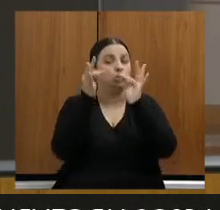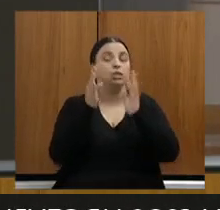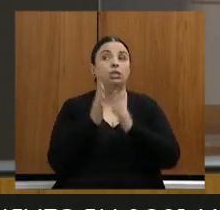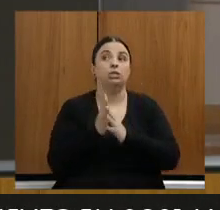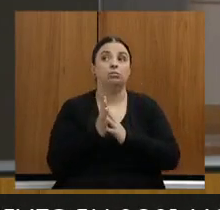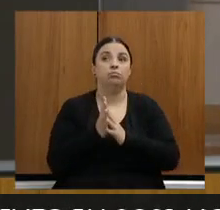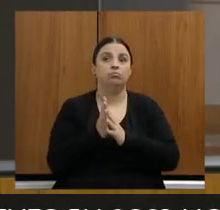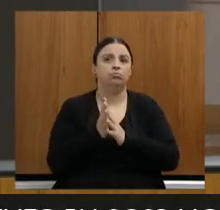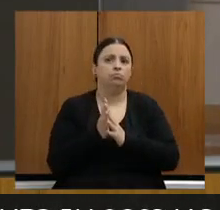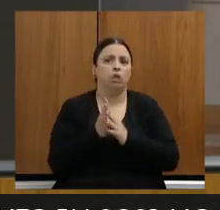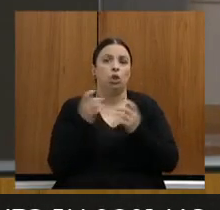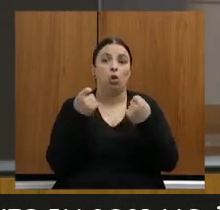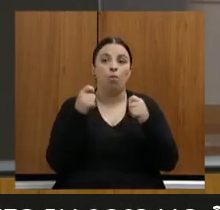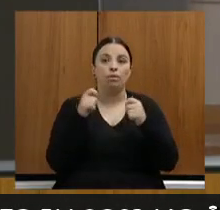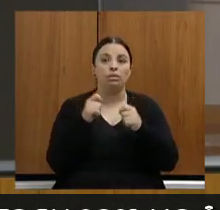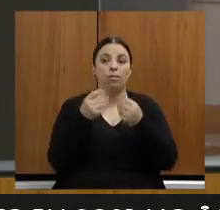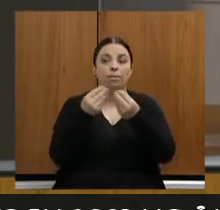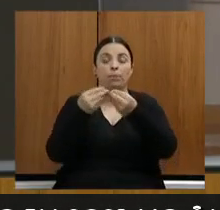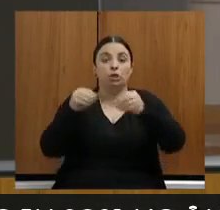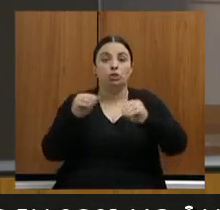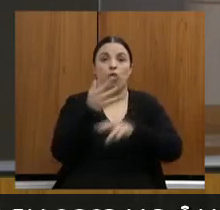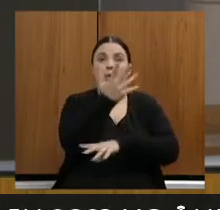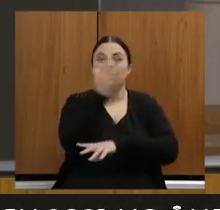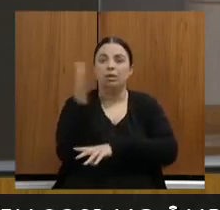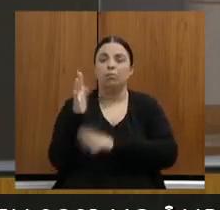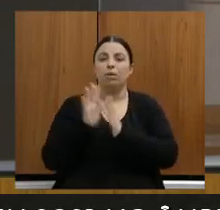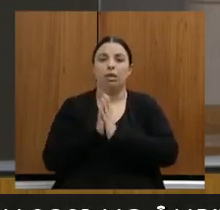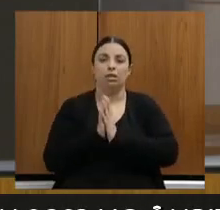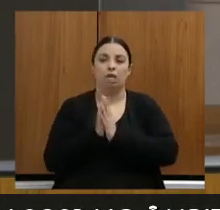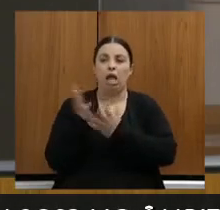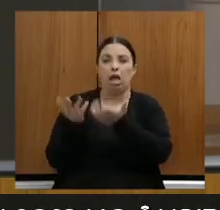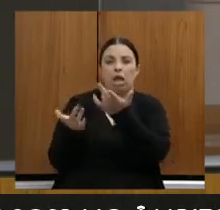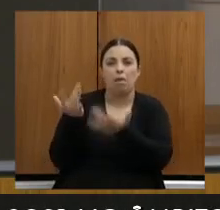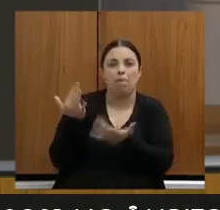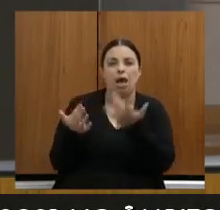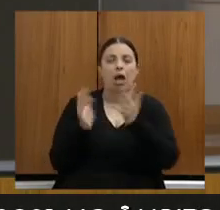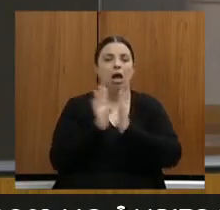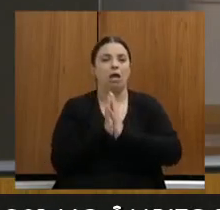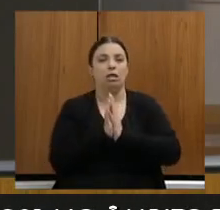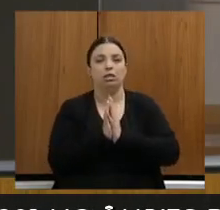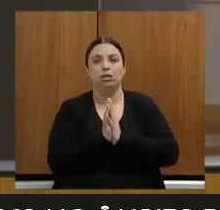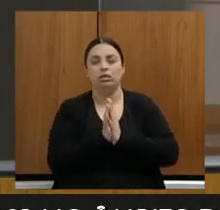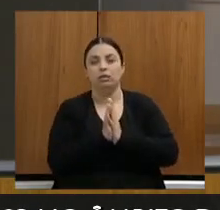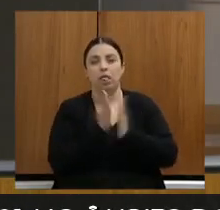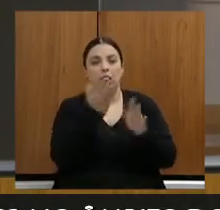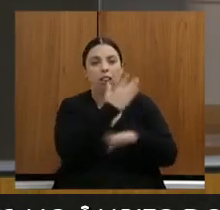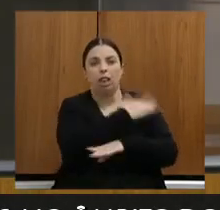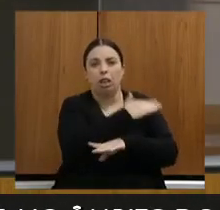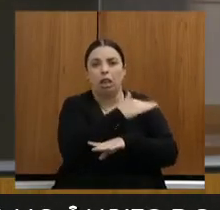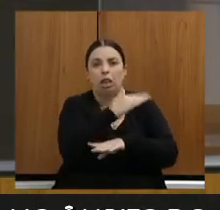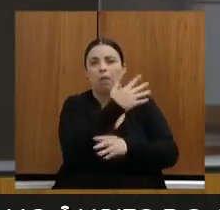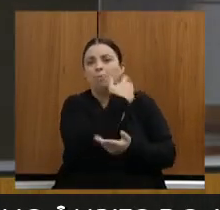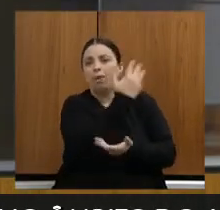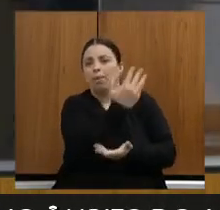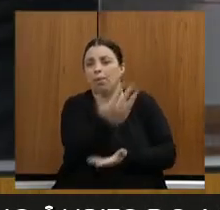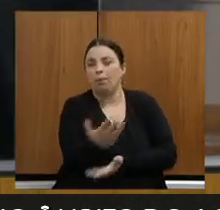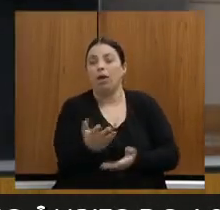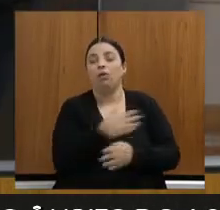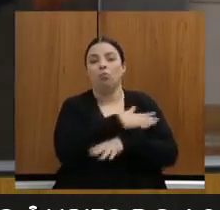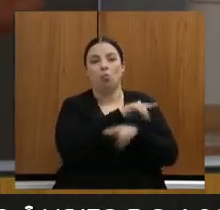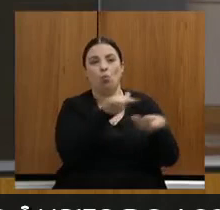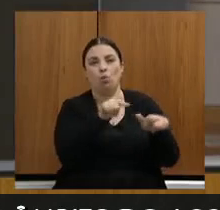precisar agredir o meio ambiente tem uma floresta desmatar áreas de reserva estão no Brasil